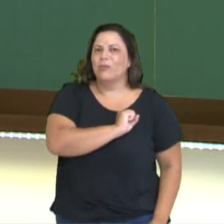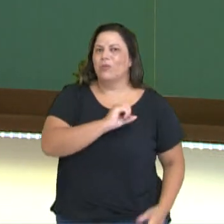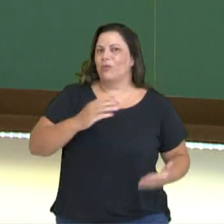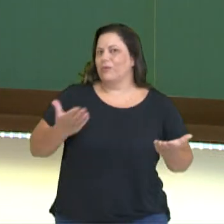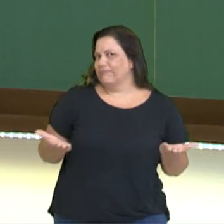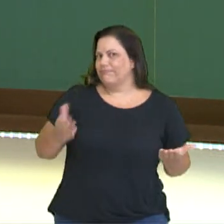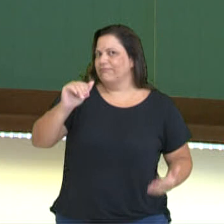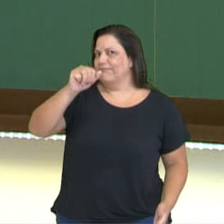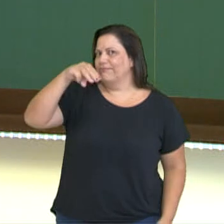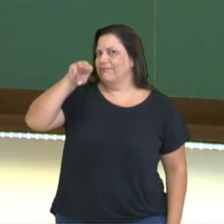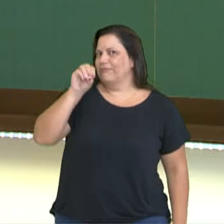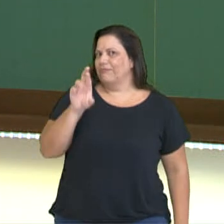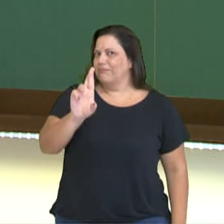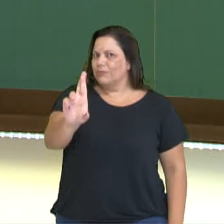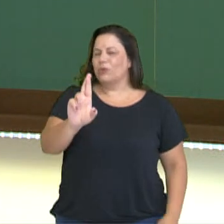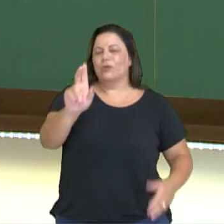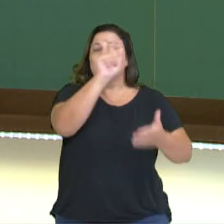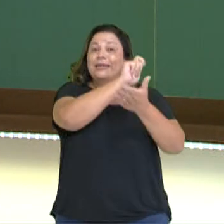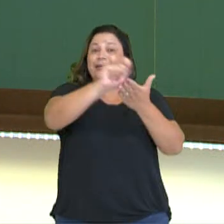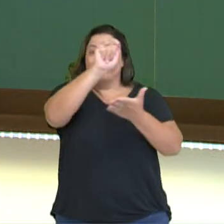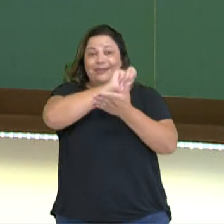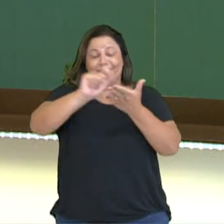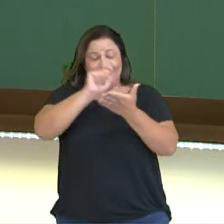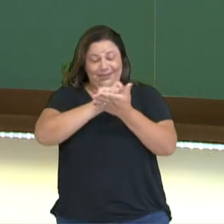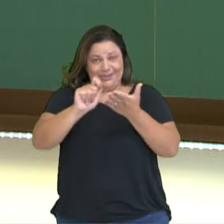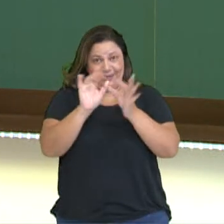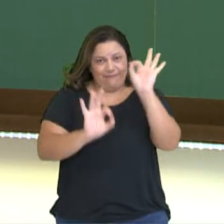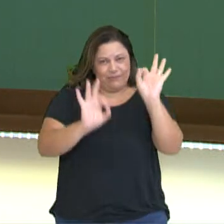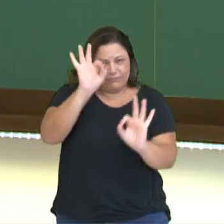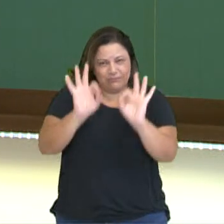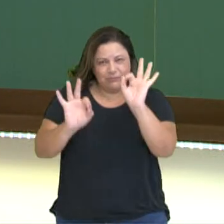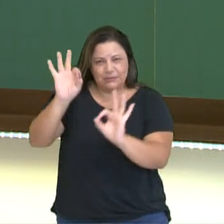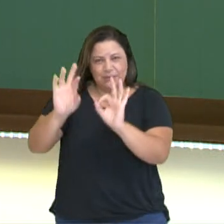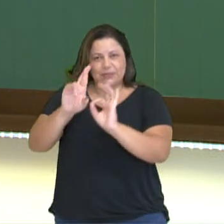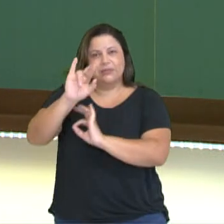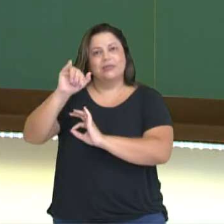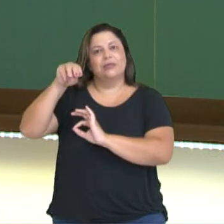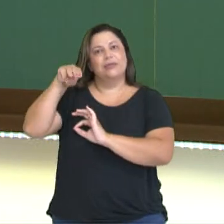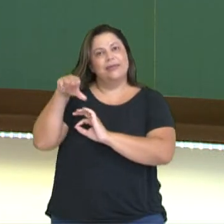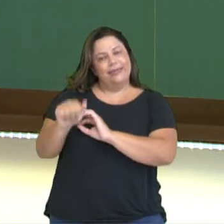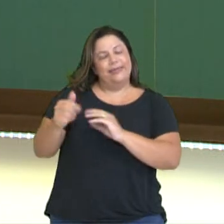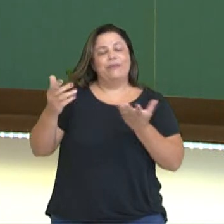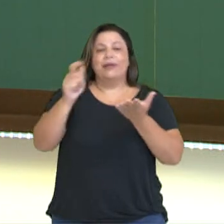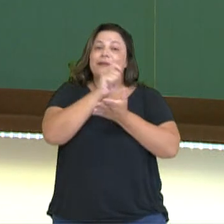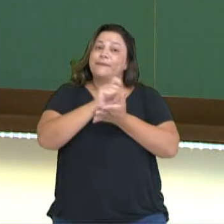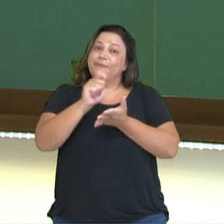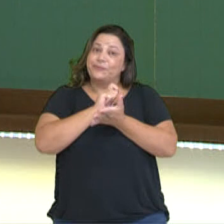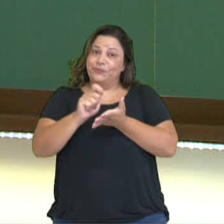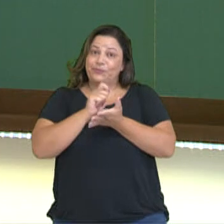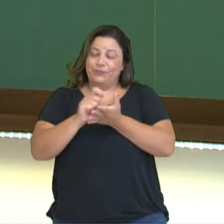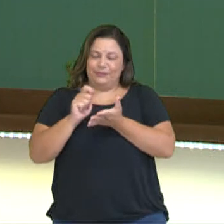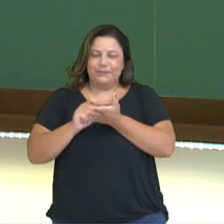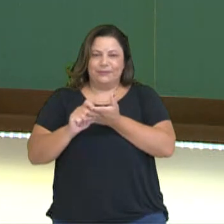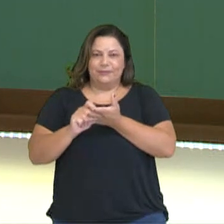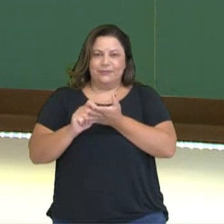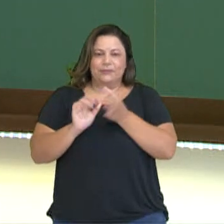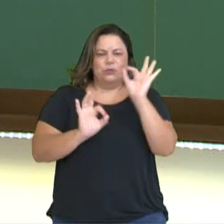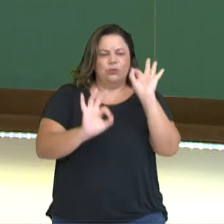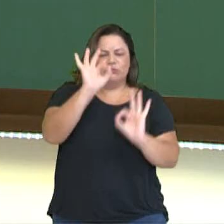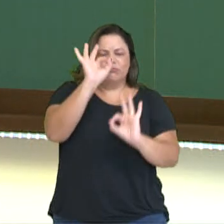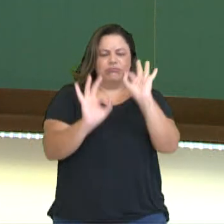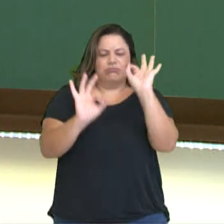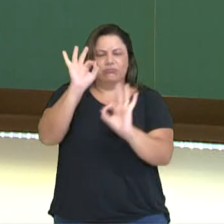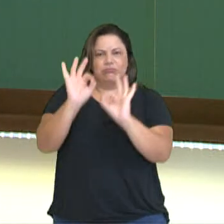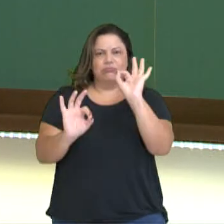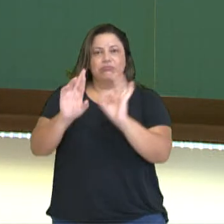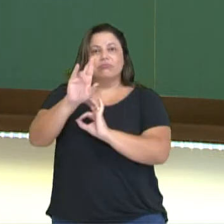Primeiro, escreva os versos e depois vá ajeitando as rimas. Então, quer dizer, eu escrevo os versos e depois vou ajeitando. Como é que eu vou fazer minha